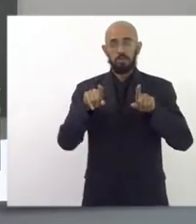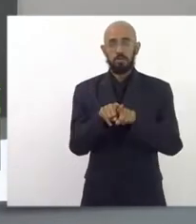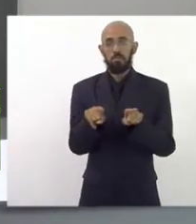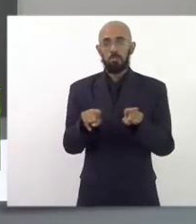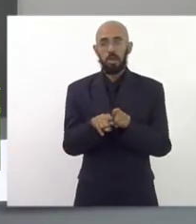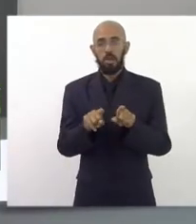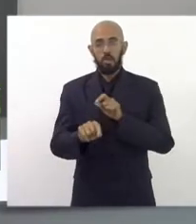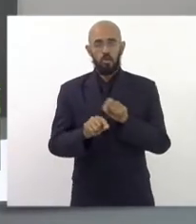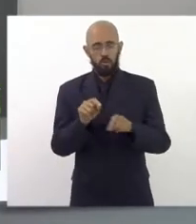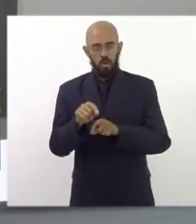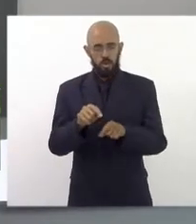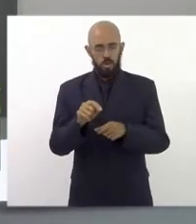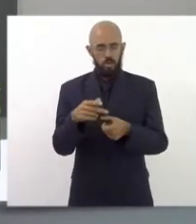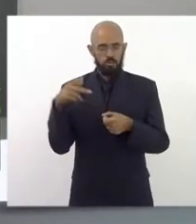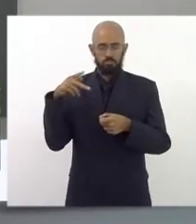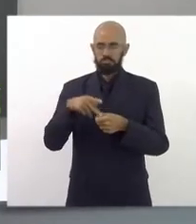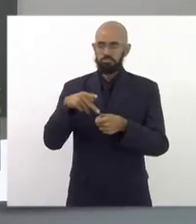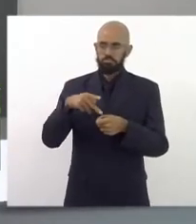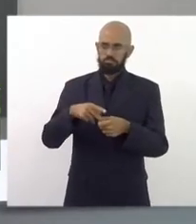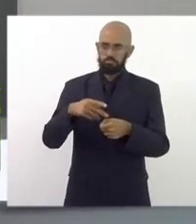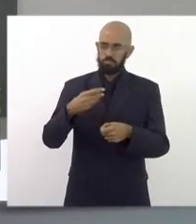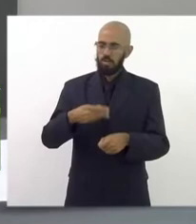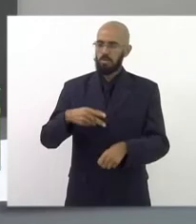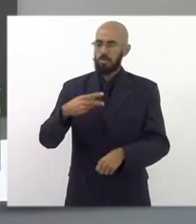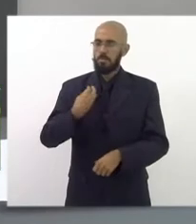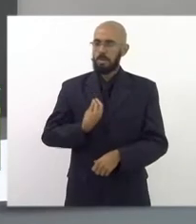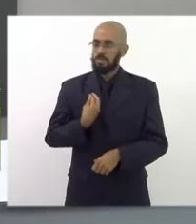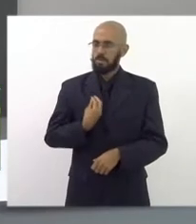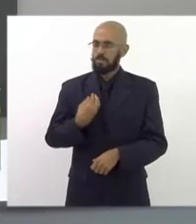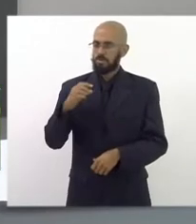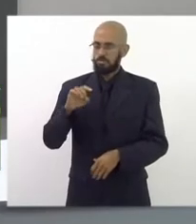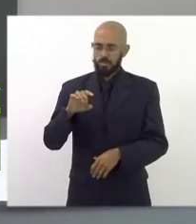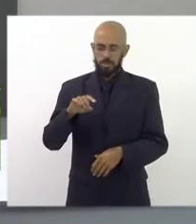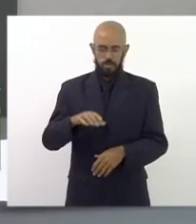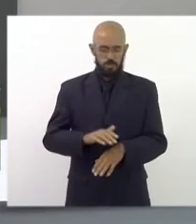receitas de royalty e participações especiais.